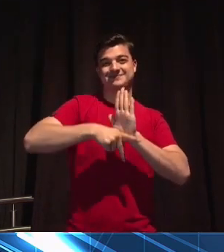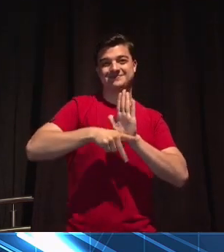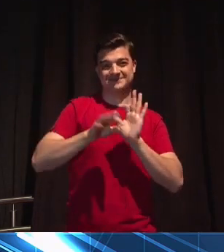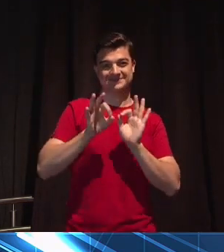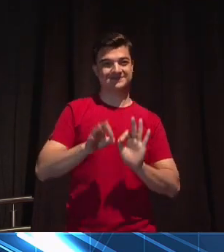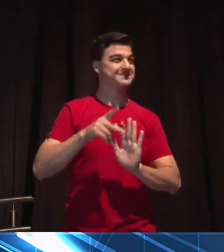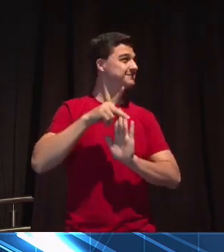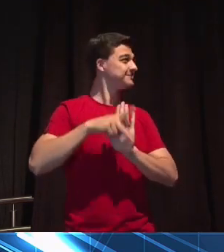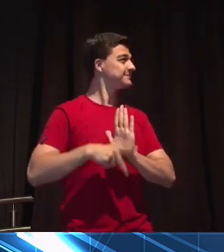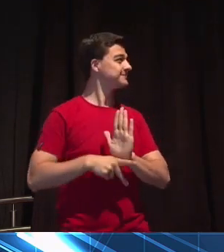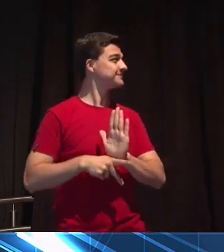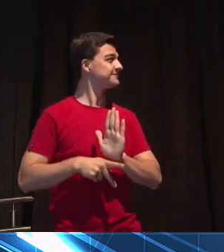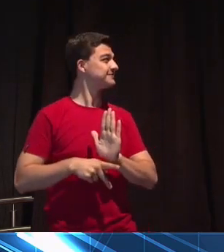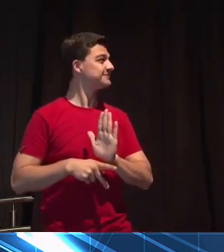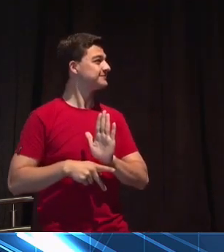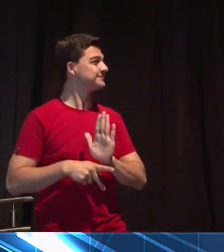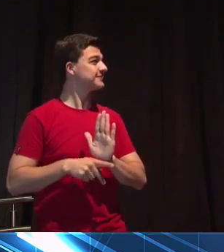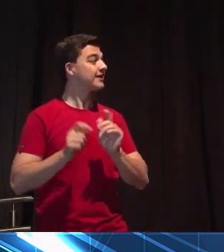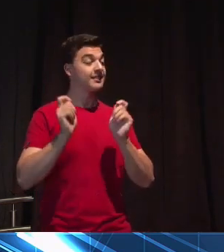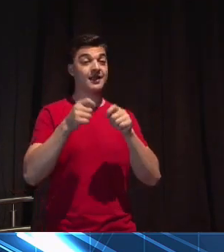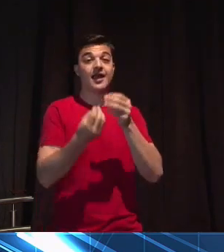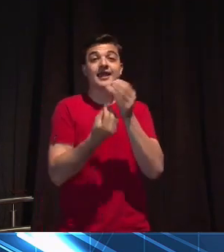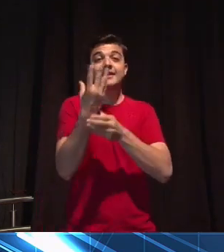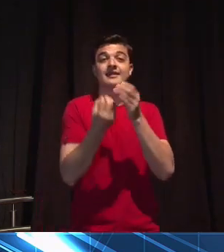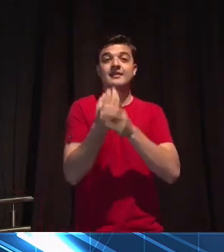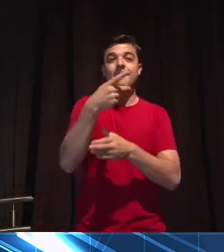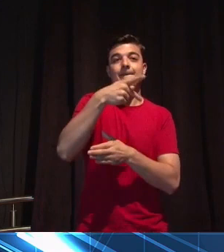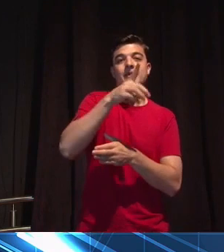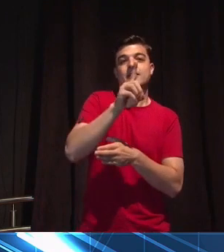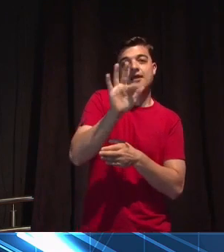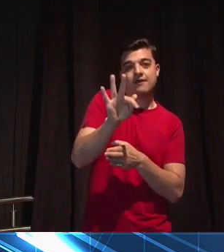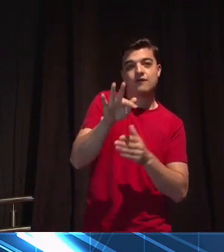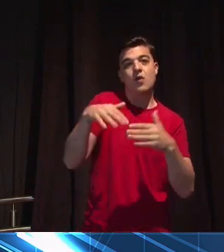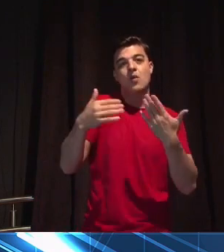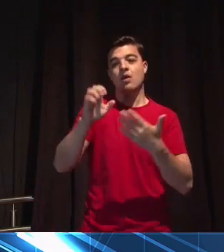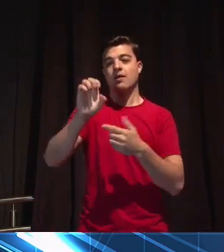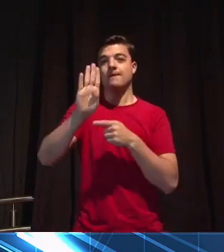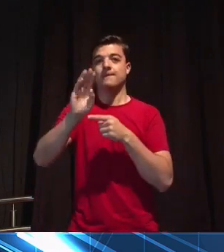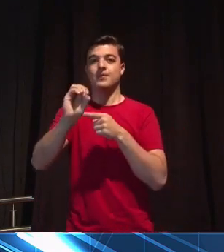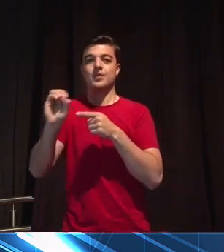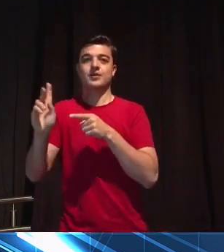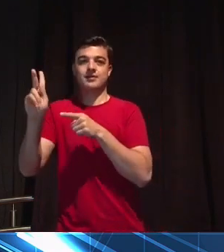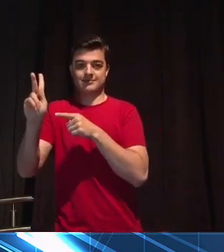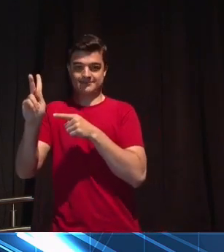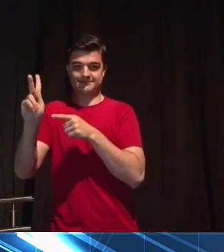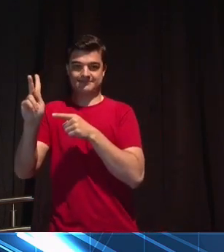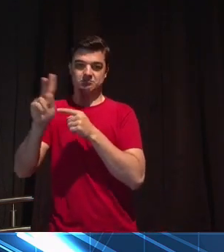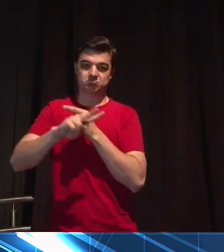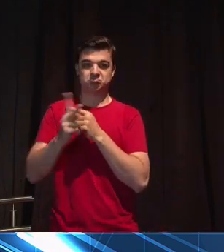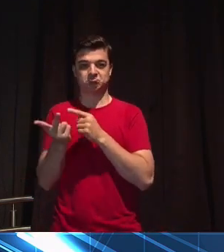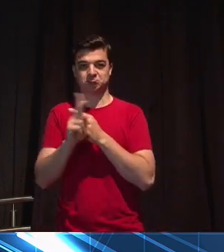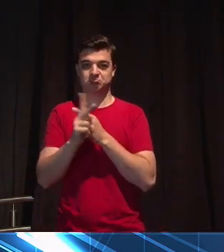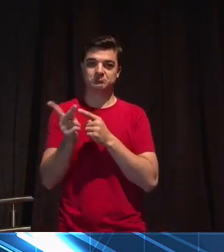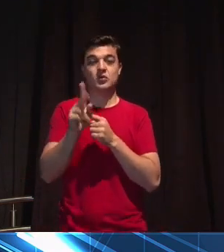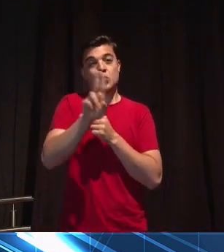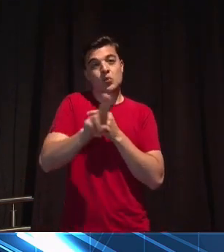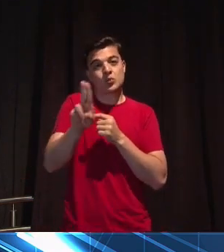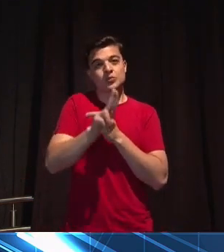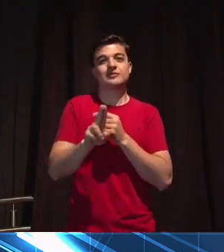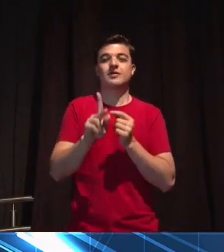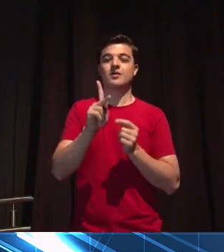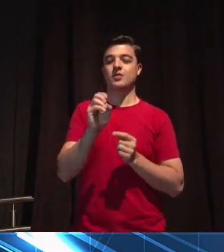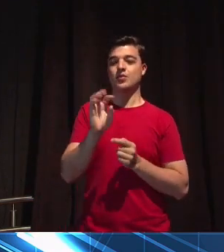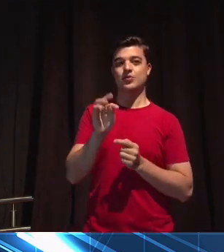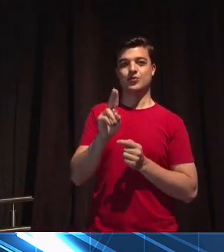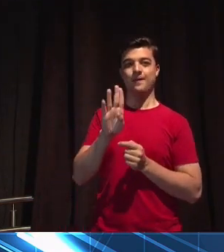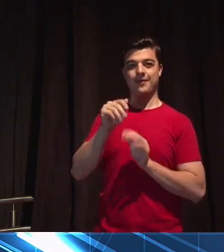Mark Down gera PDF e Epub Beleza o cotuba ele é o entregagável dele né o que você vai rodar